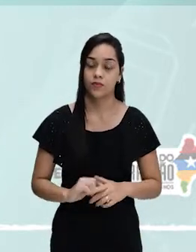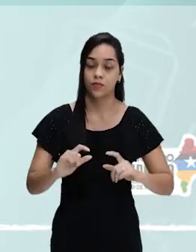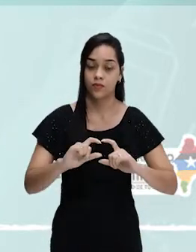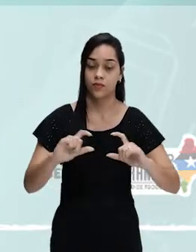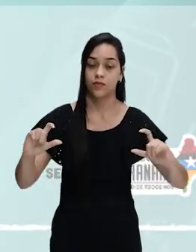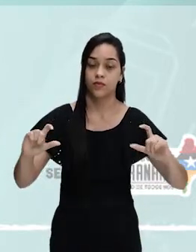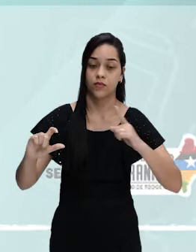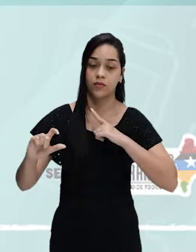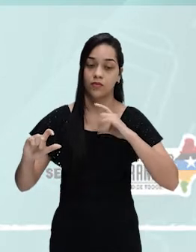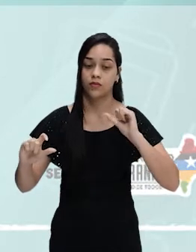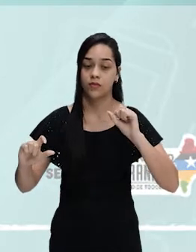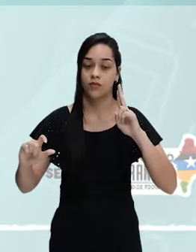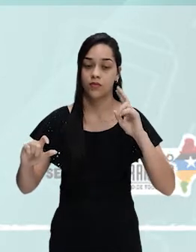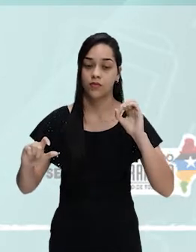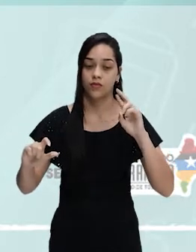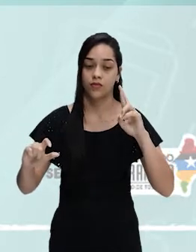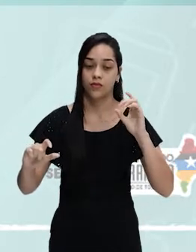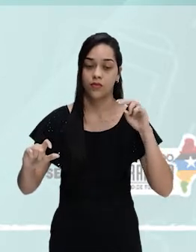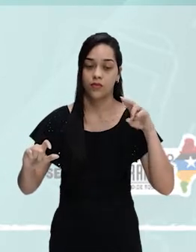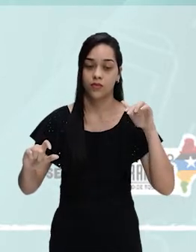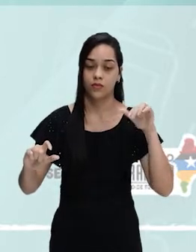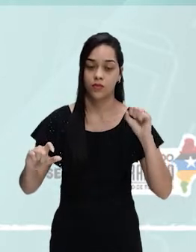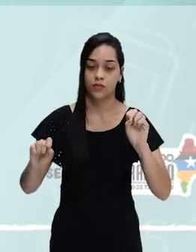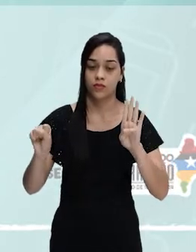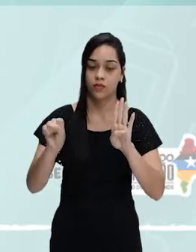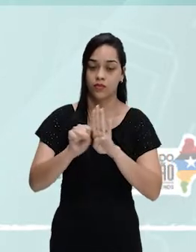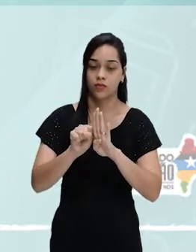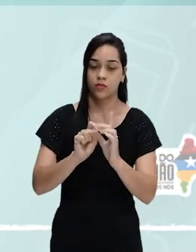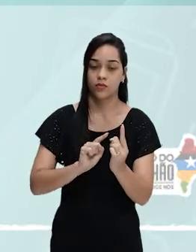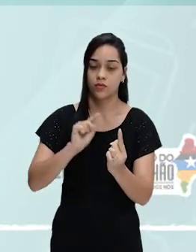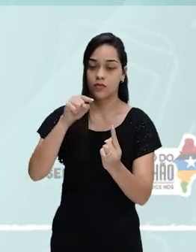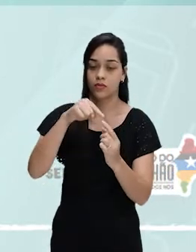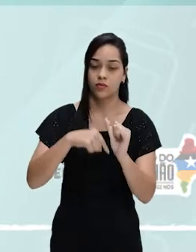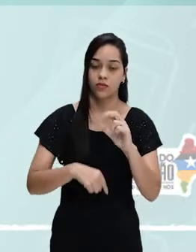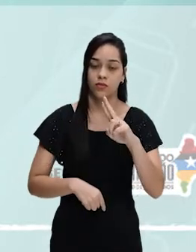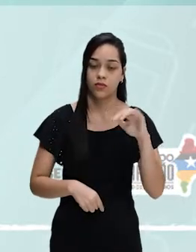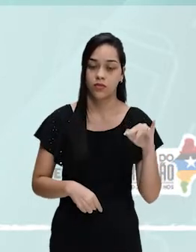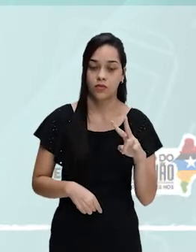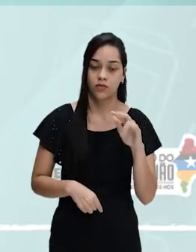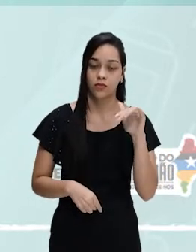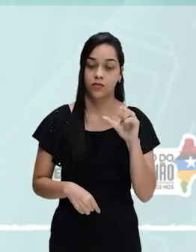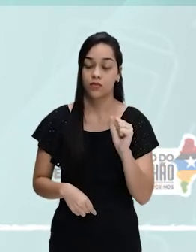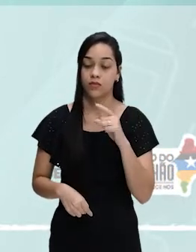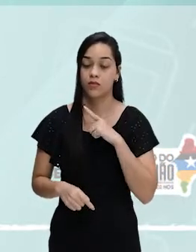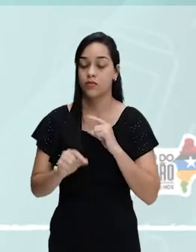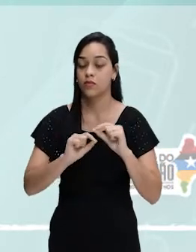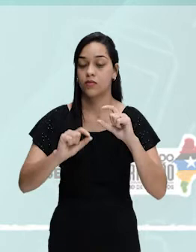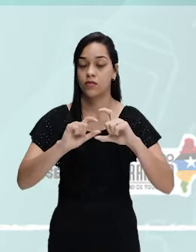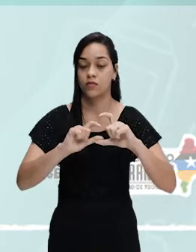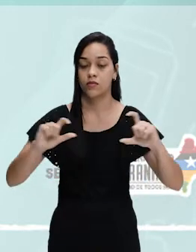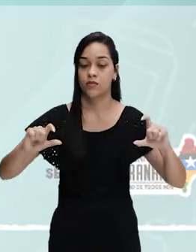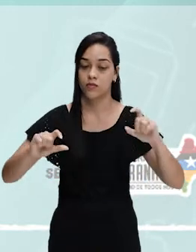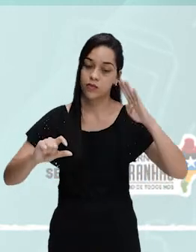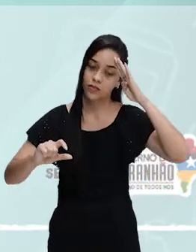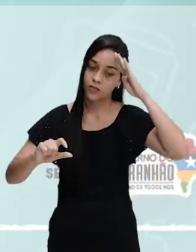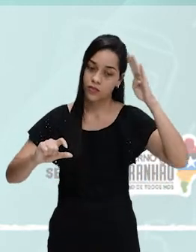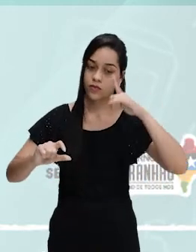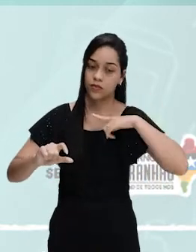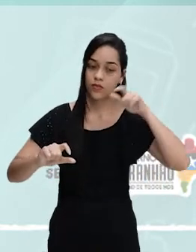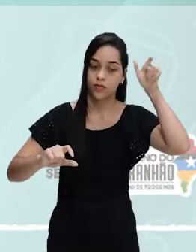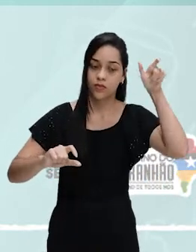Orações subordinadas substantivas subjetivas exercem a função de sujeito da